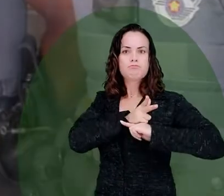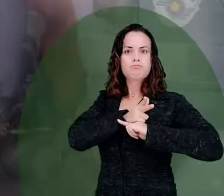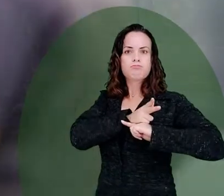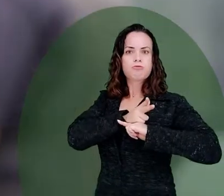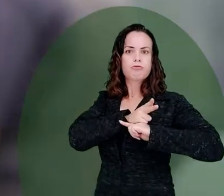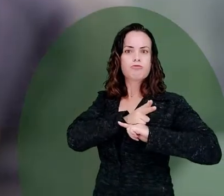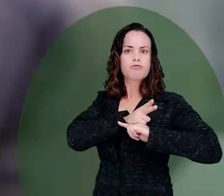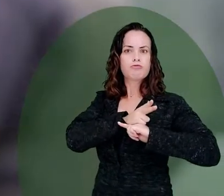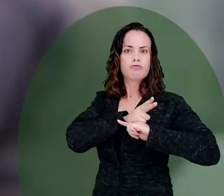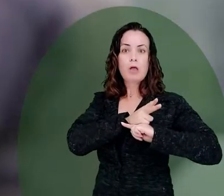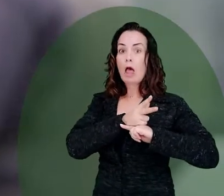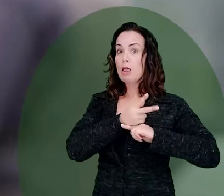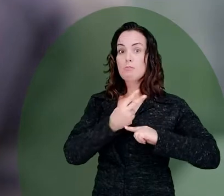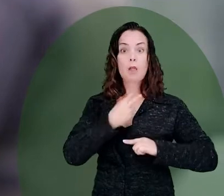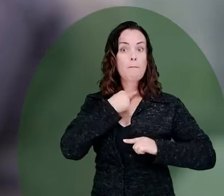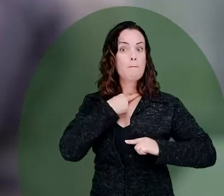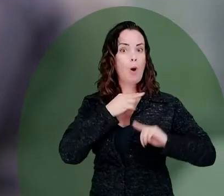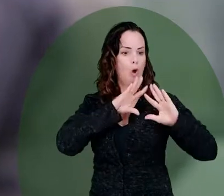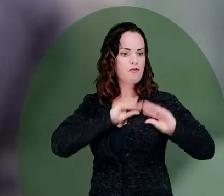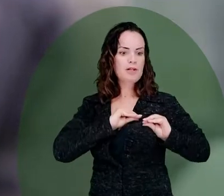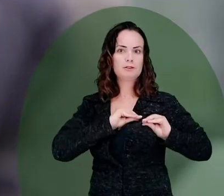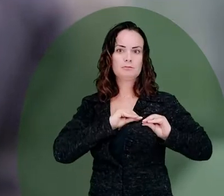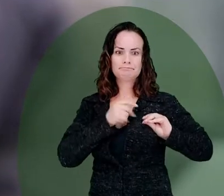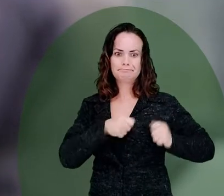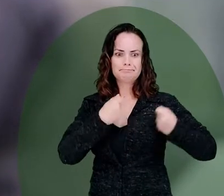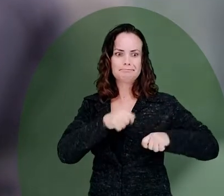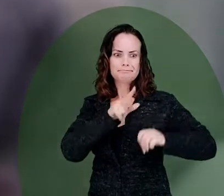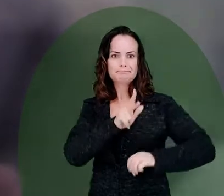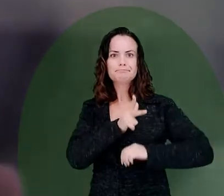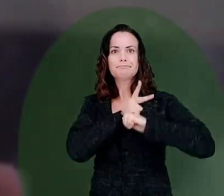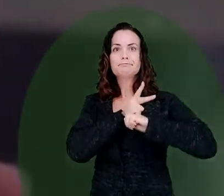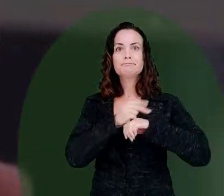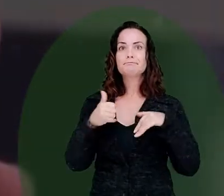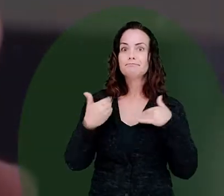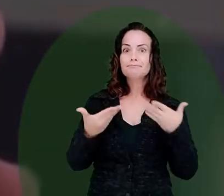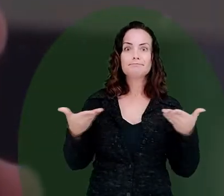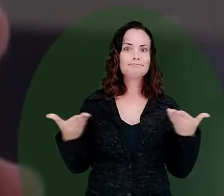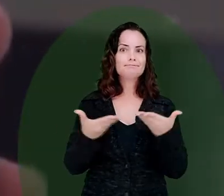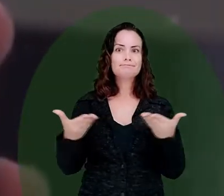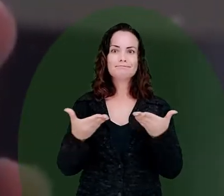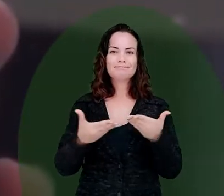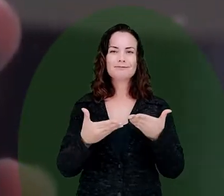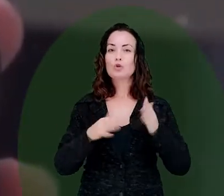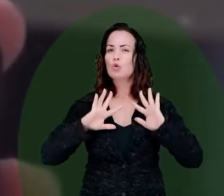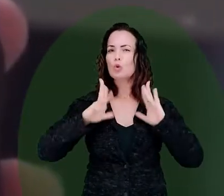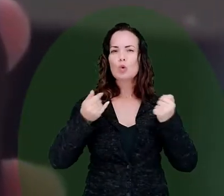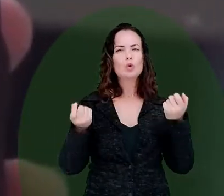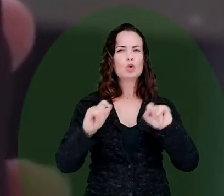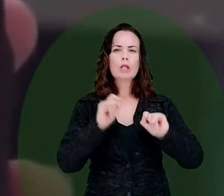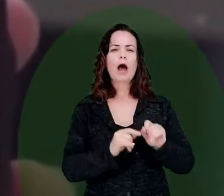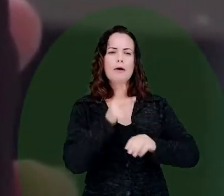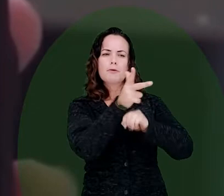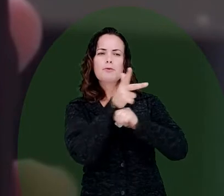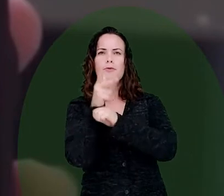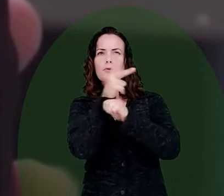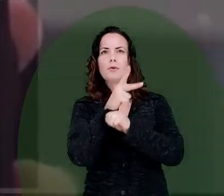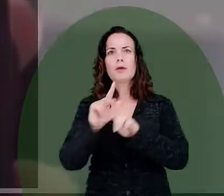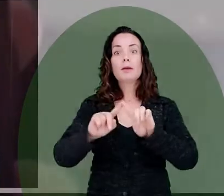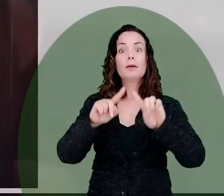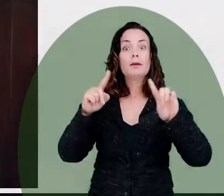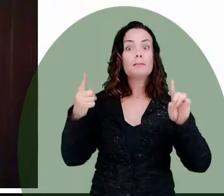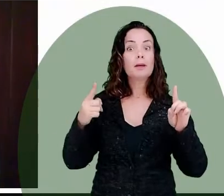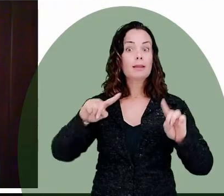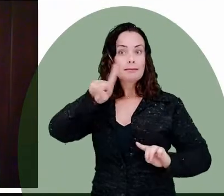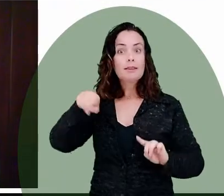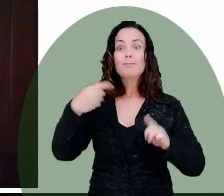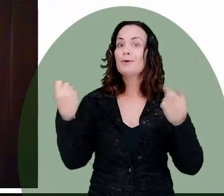pode desativar, que na mesma hora... Quer dizer, então você hoje você documenta, mas depois você tem que